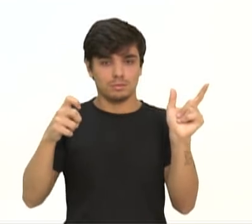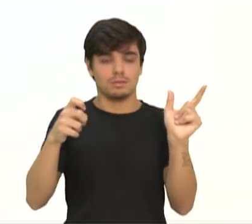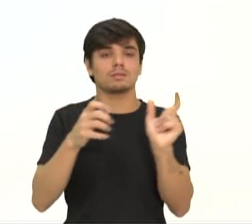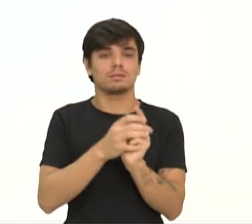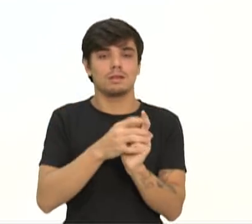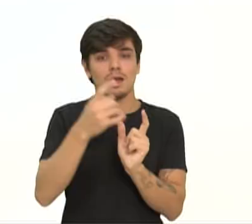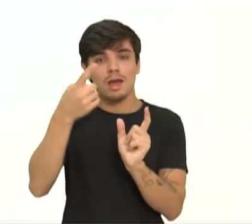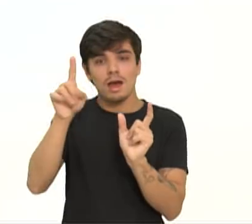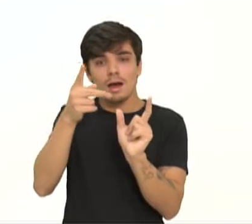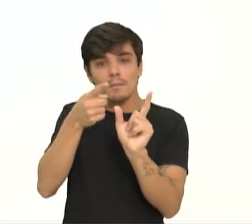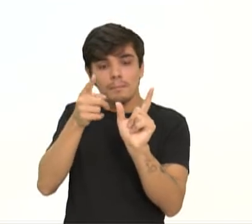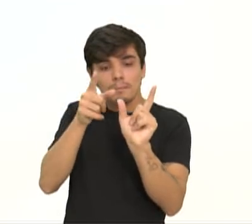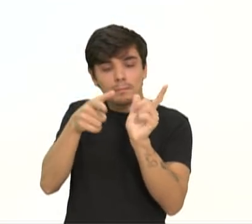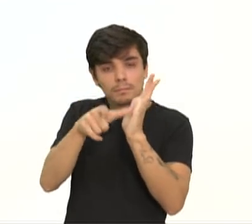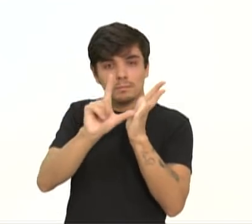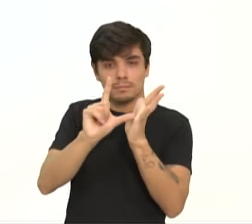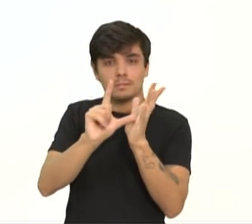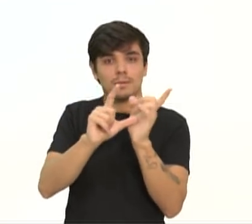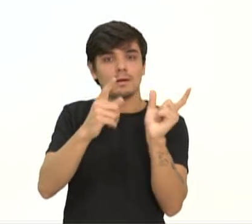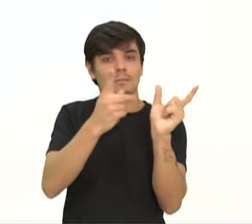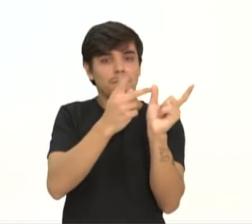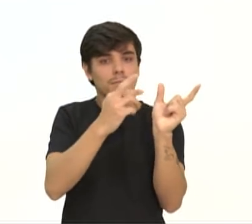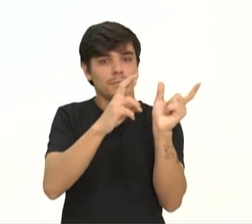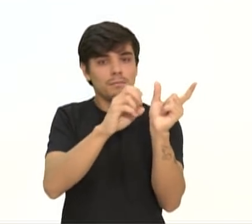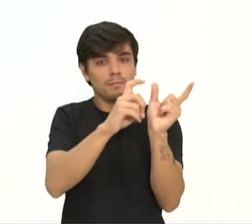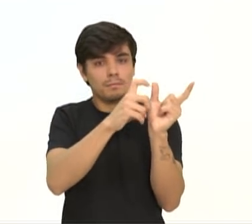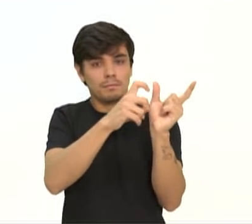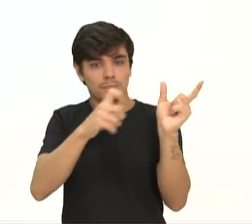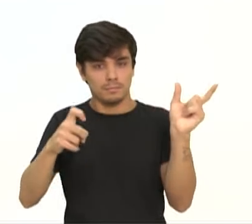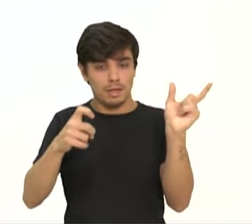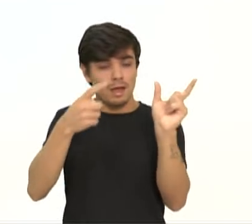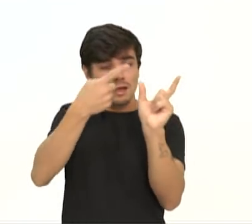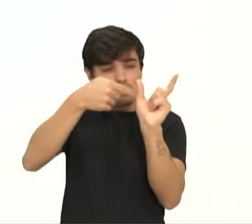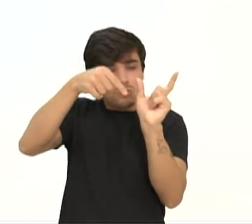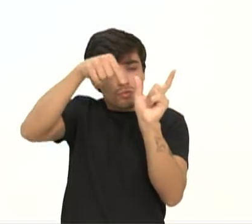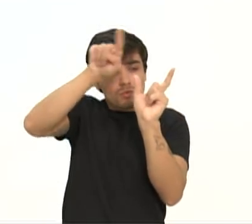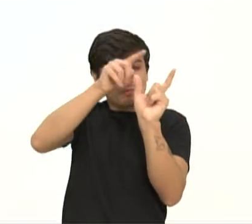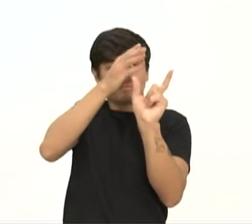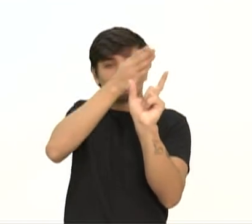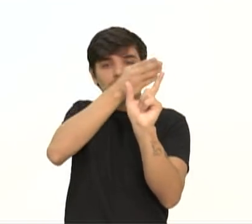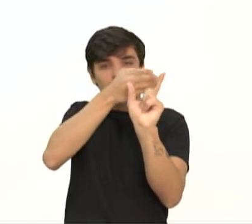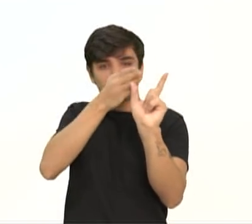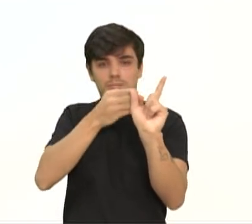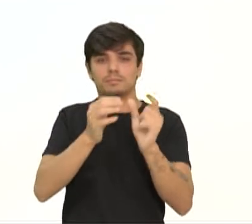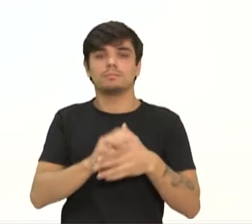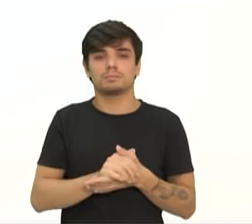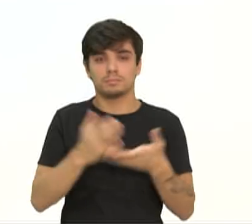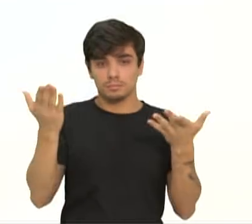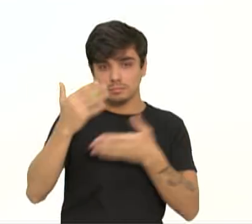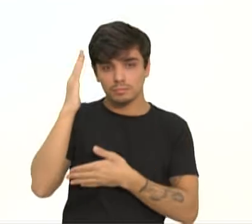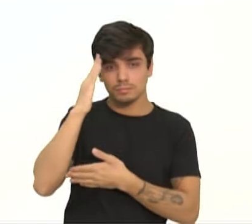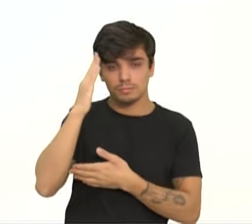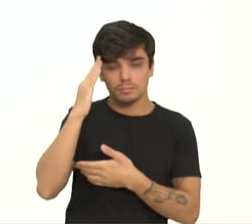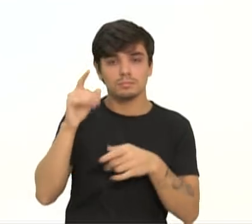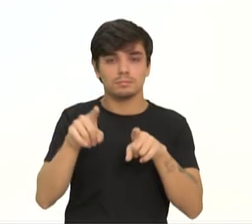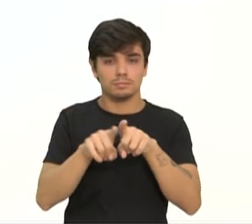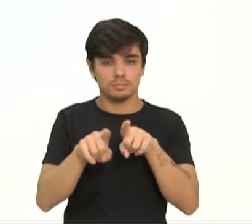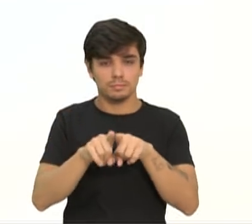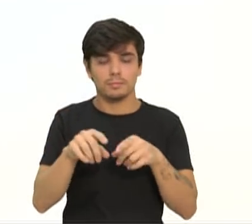penúltima. Proparoxítona, quando a sílaba tônica é a antepenúltima. Sabemos agora